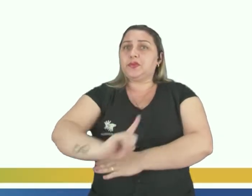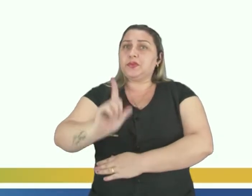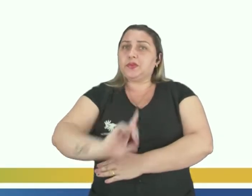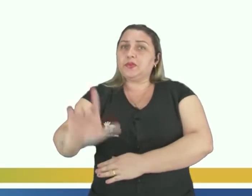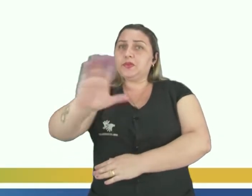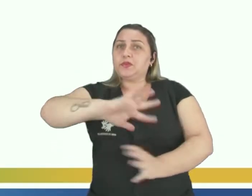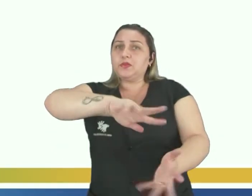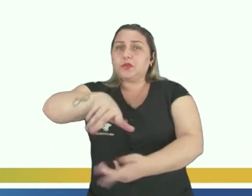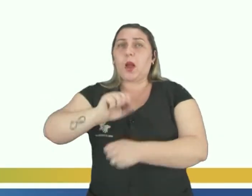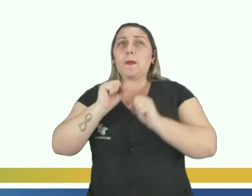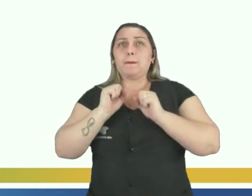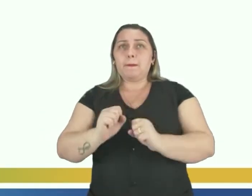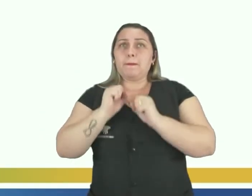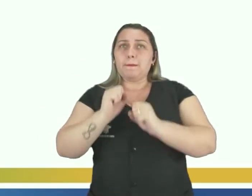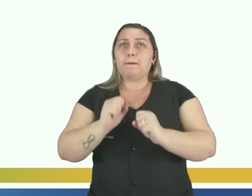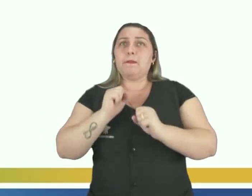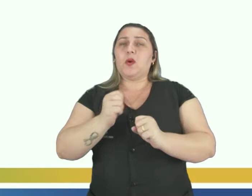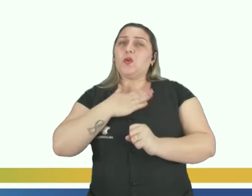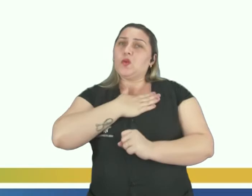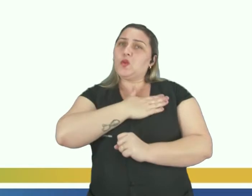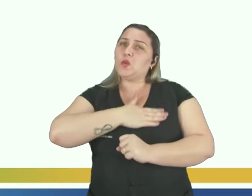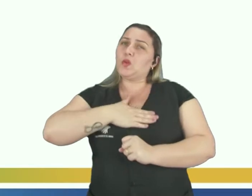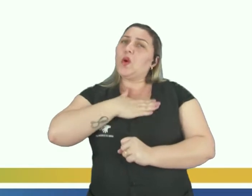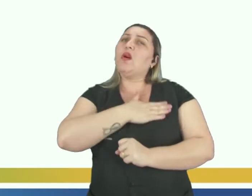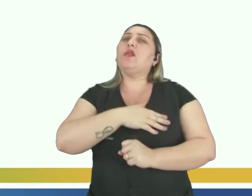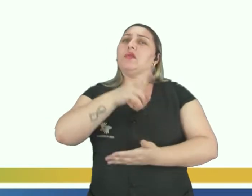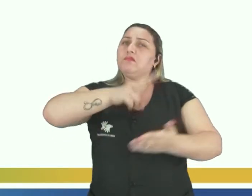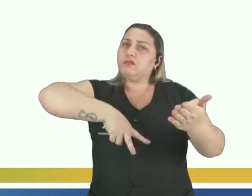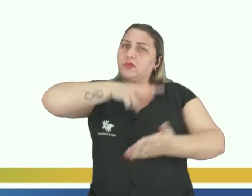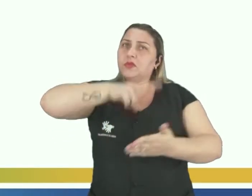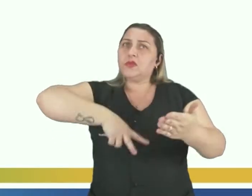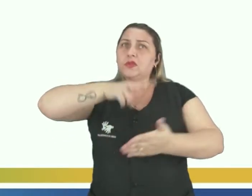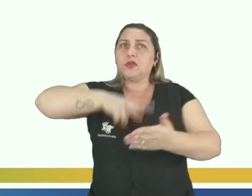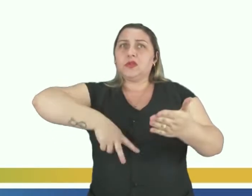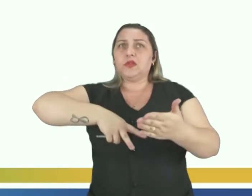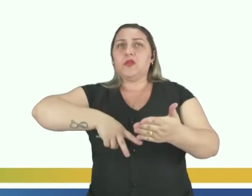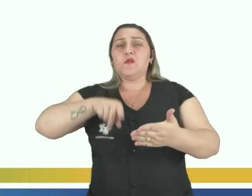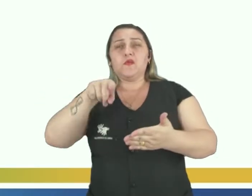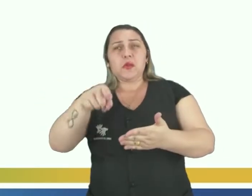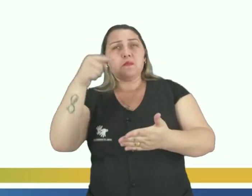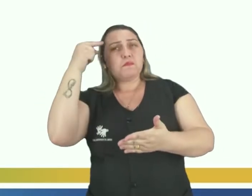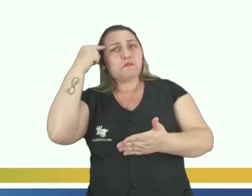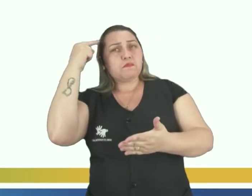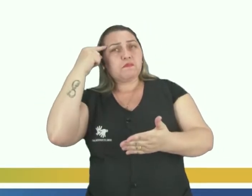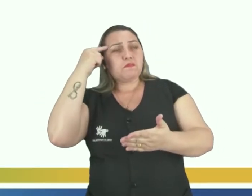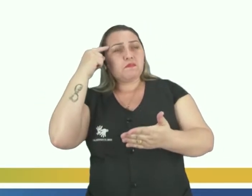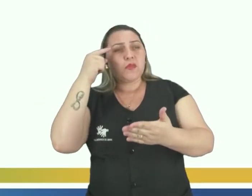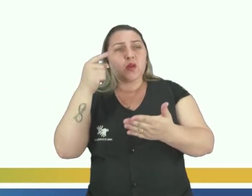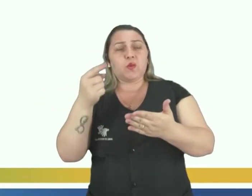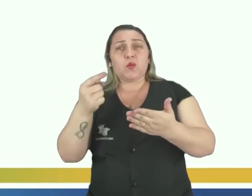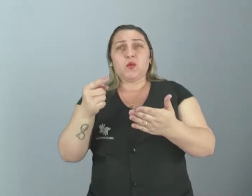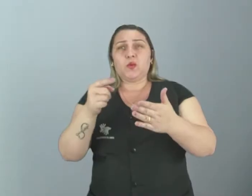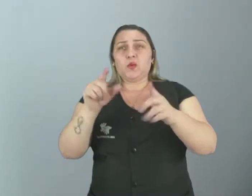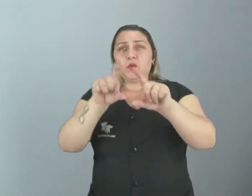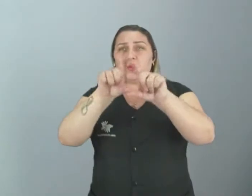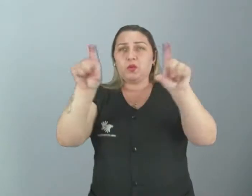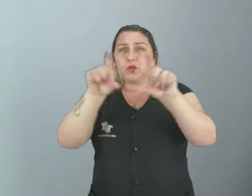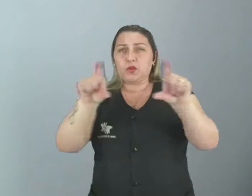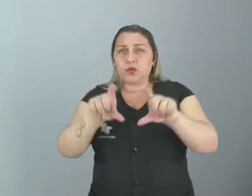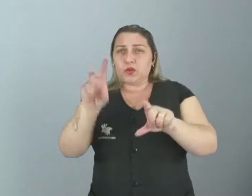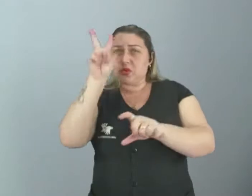literário? Podem ser determinantes no gosto pela leitura? Ou seja, quando vocês pensam no gibi, nas histórias